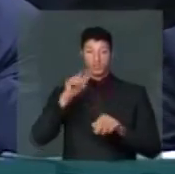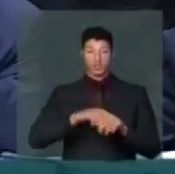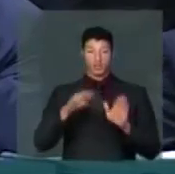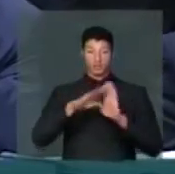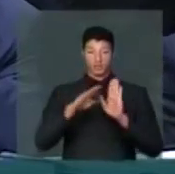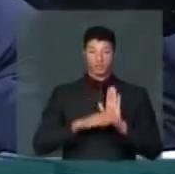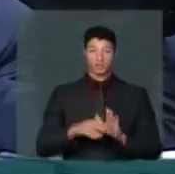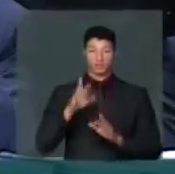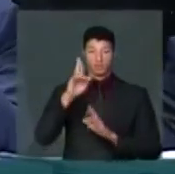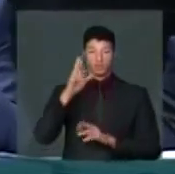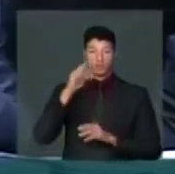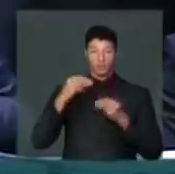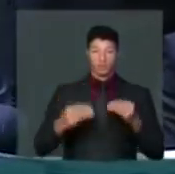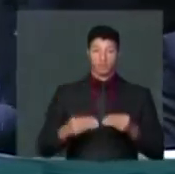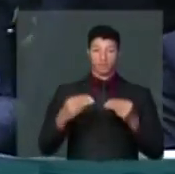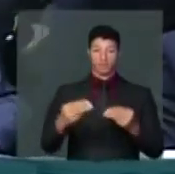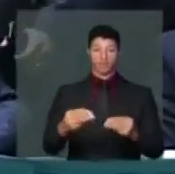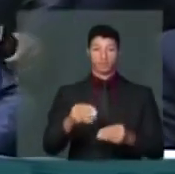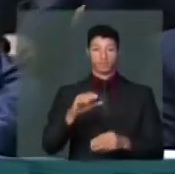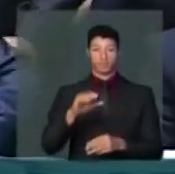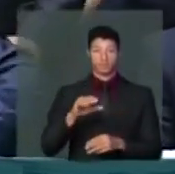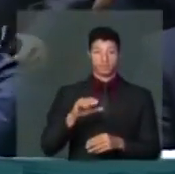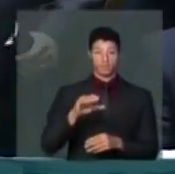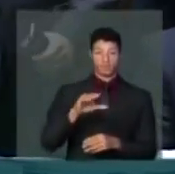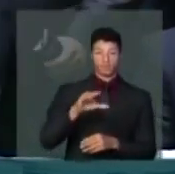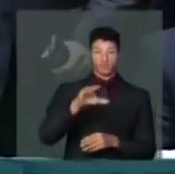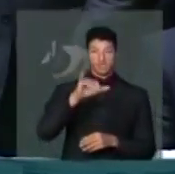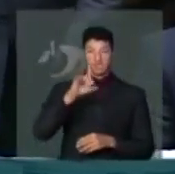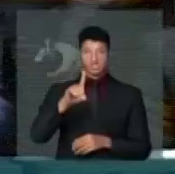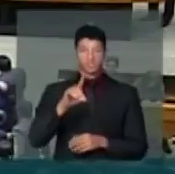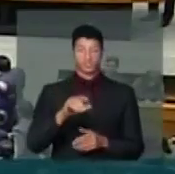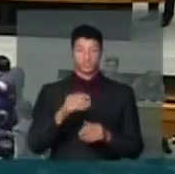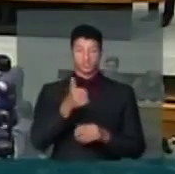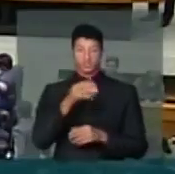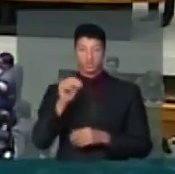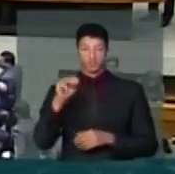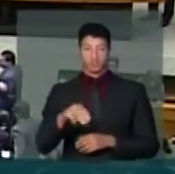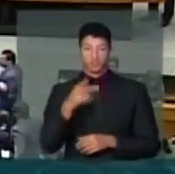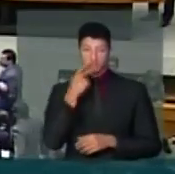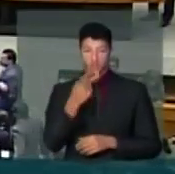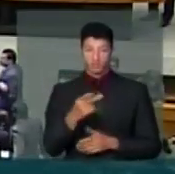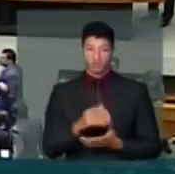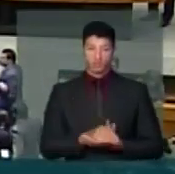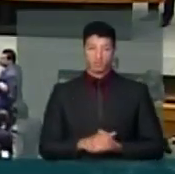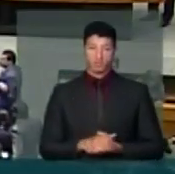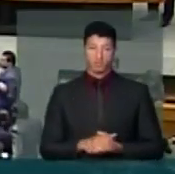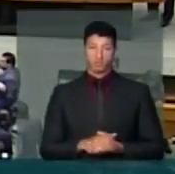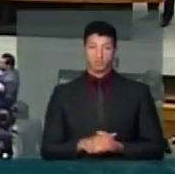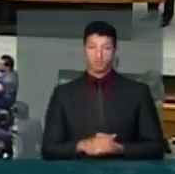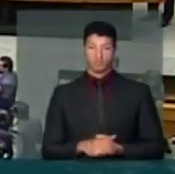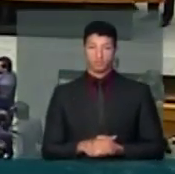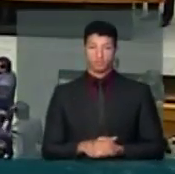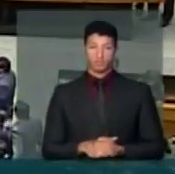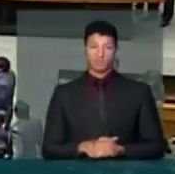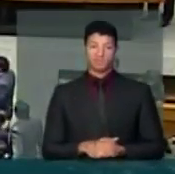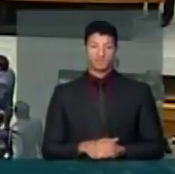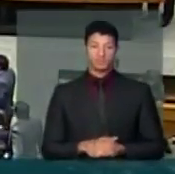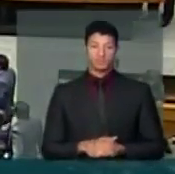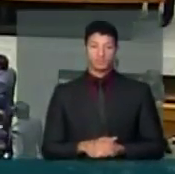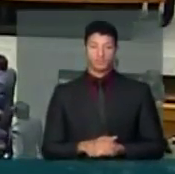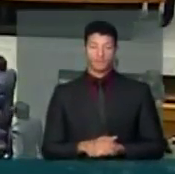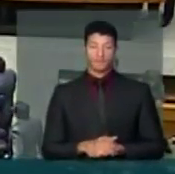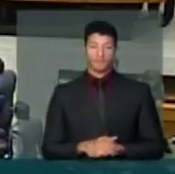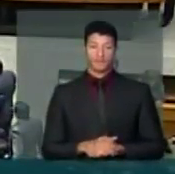regimento. Com a palavra, o ministro convocado para poder, por 10 minutos, fazer a sua resposta.